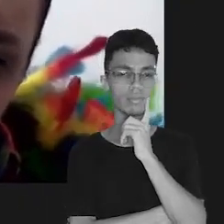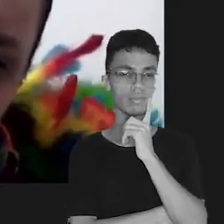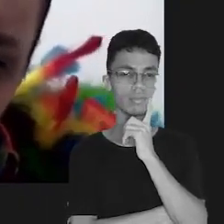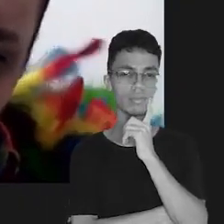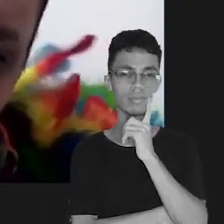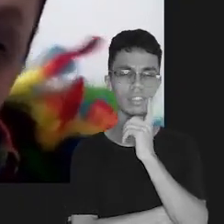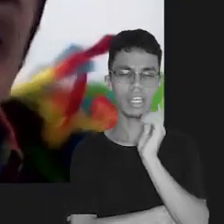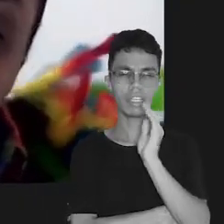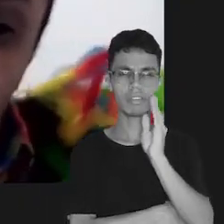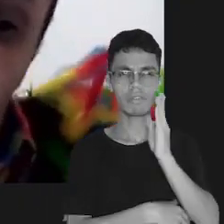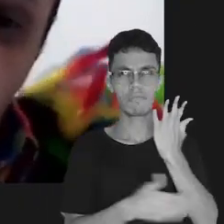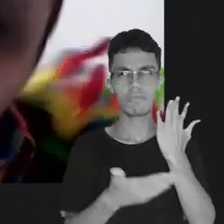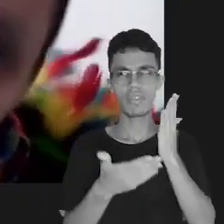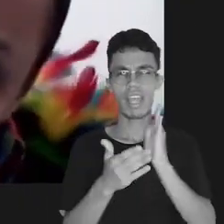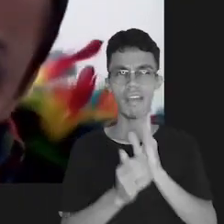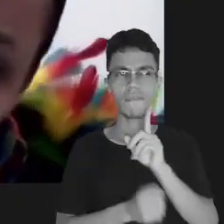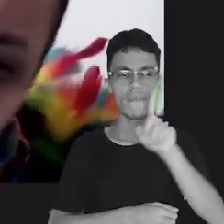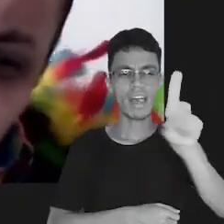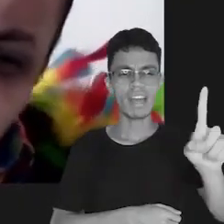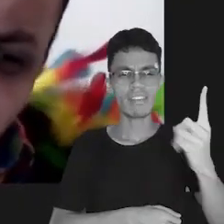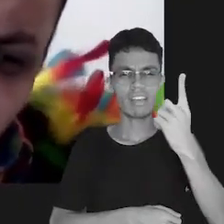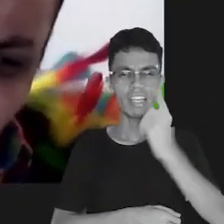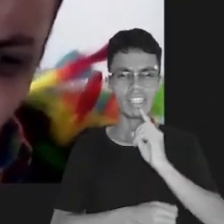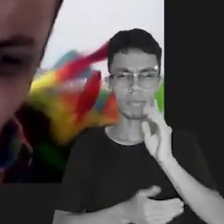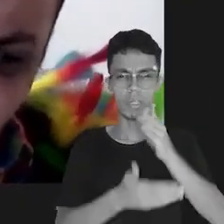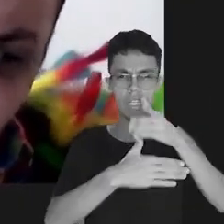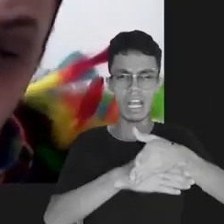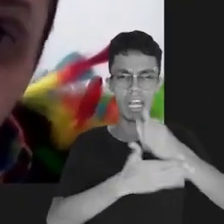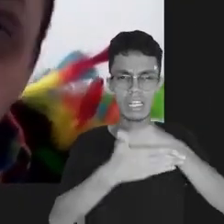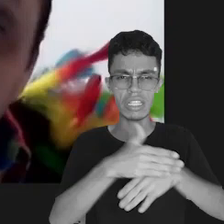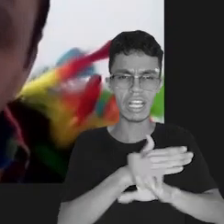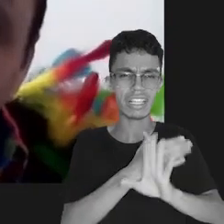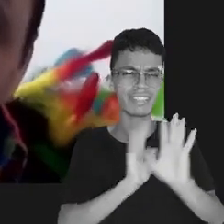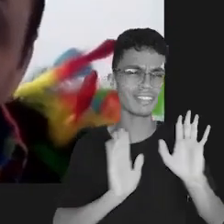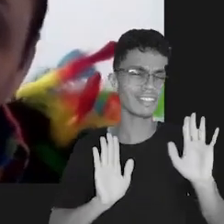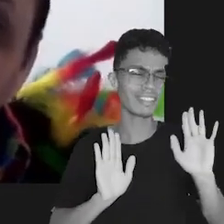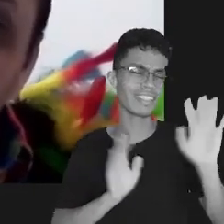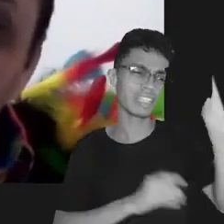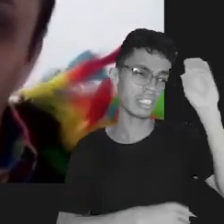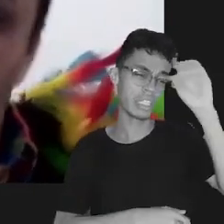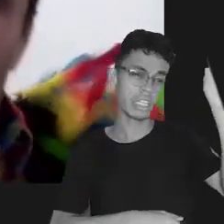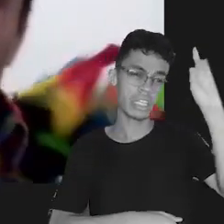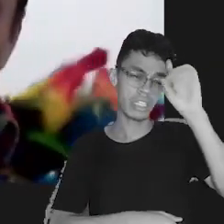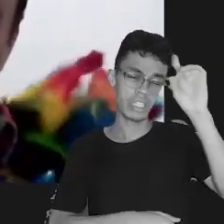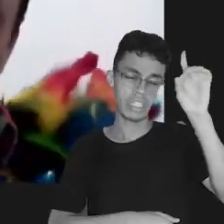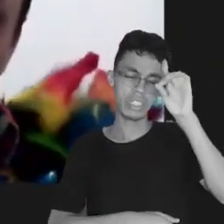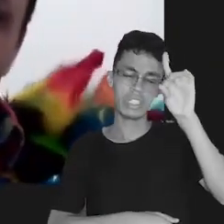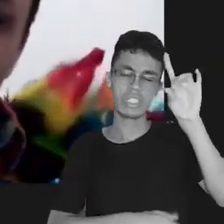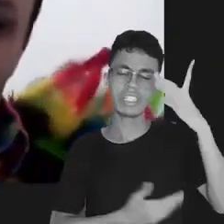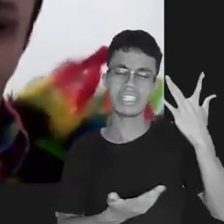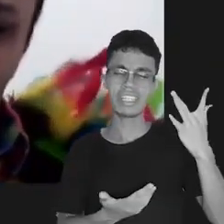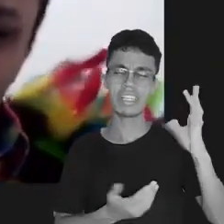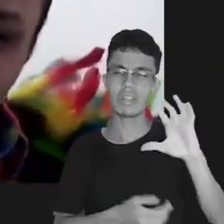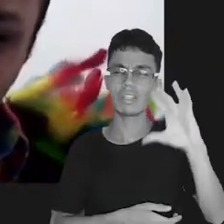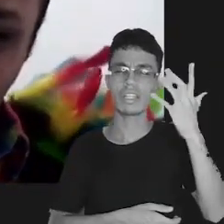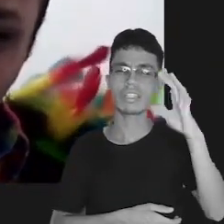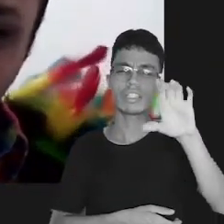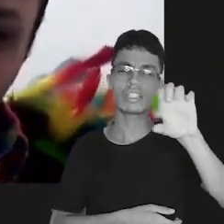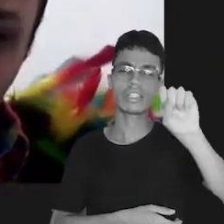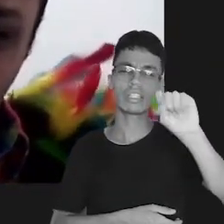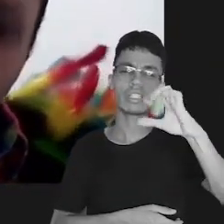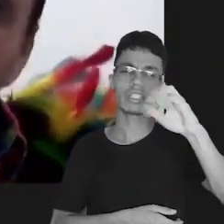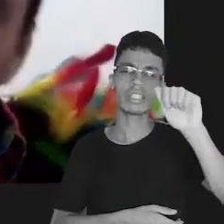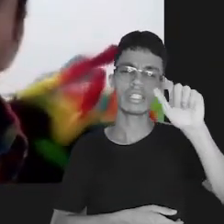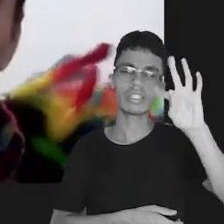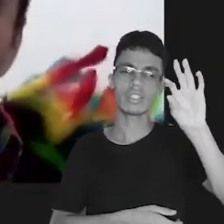Esse entrar e sair cresce dia a dia, e isso é ou não é da alçada da escatologia? Juiz velho